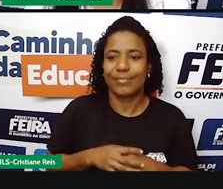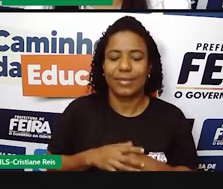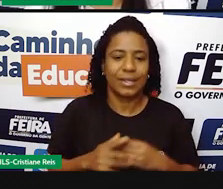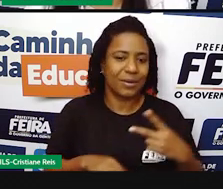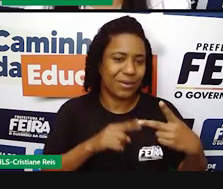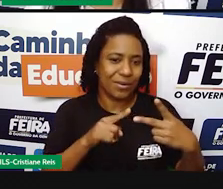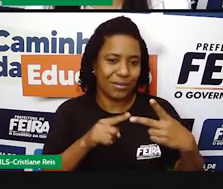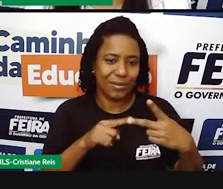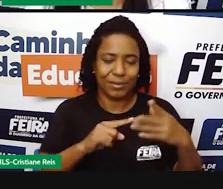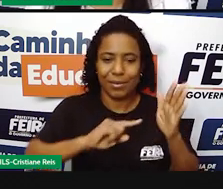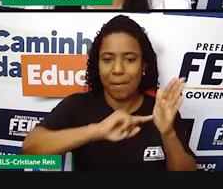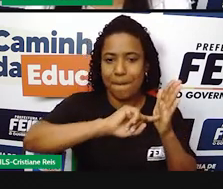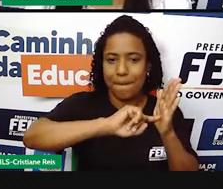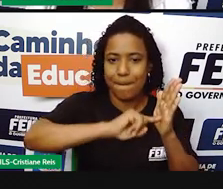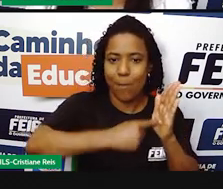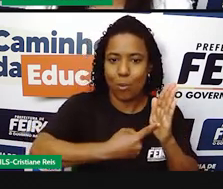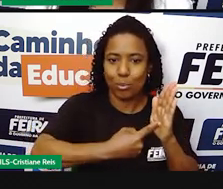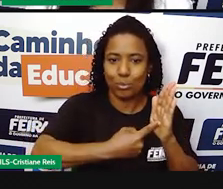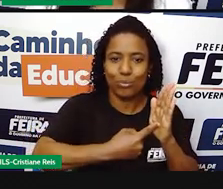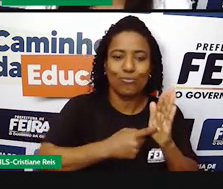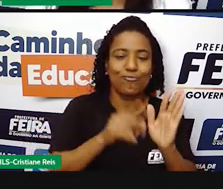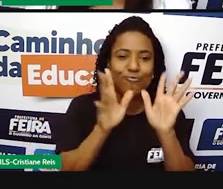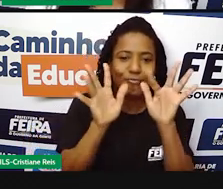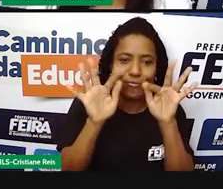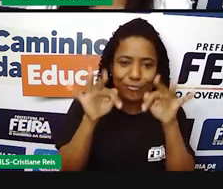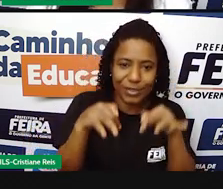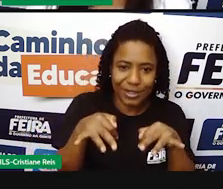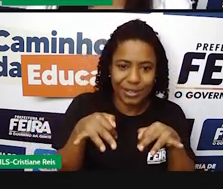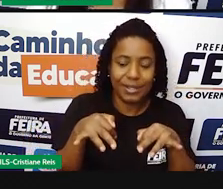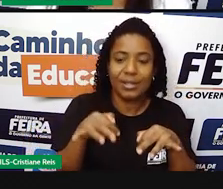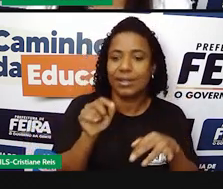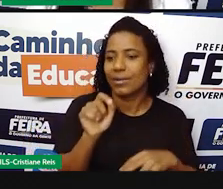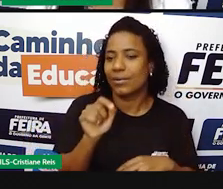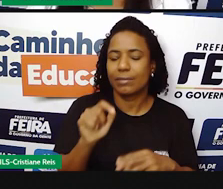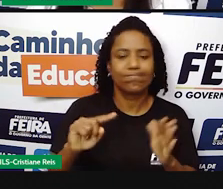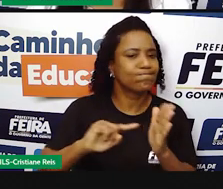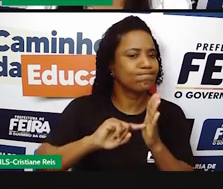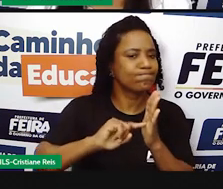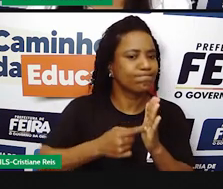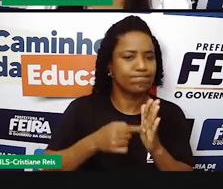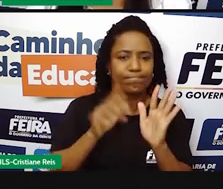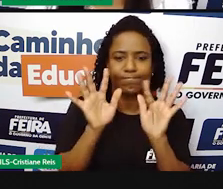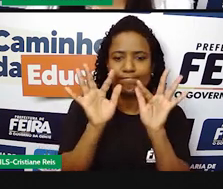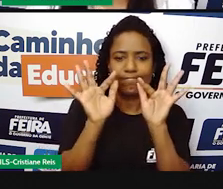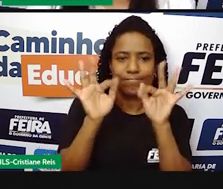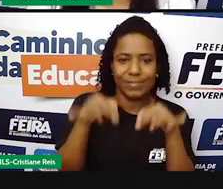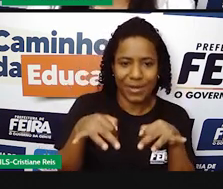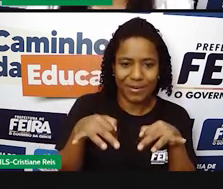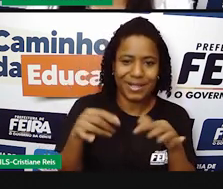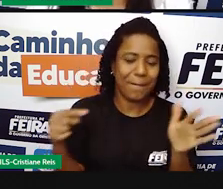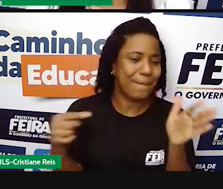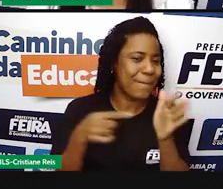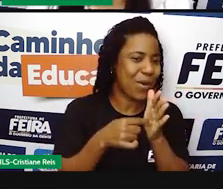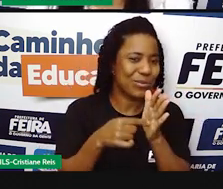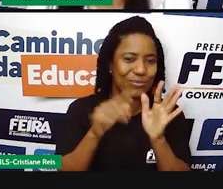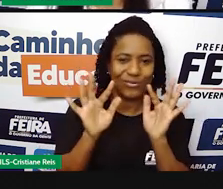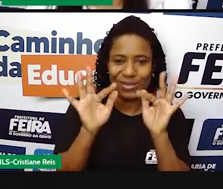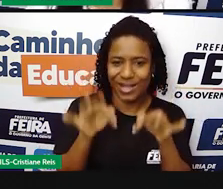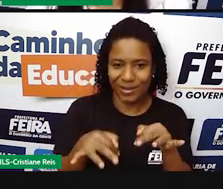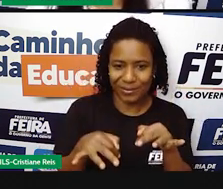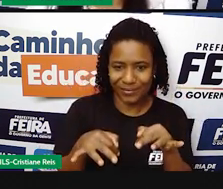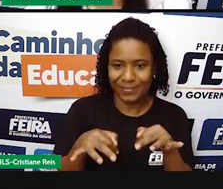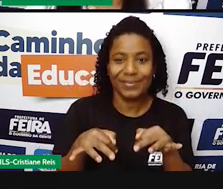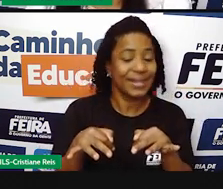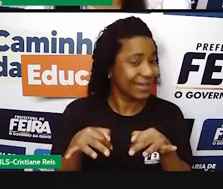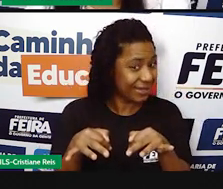é utilizado para concluir uma ideia. E aí o ponto final, apesar de ter assim, né, ponto final, a gente achar que é o ponto